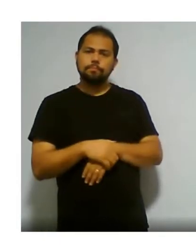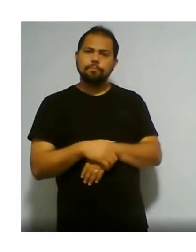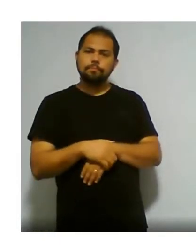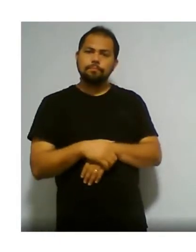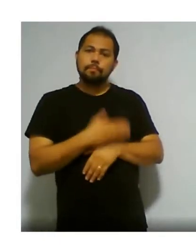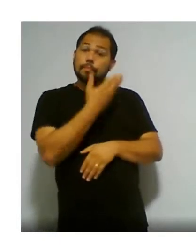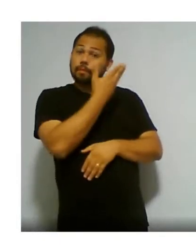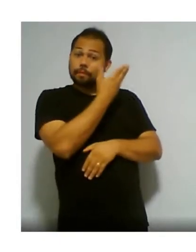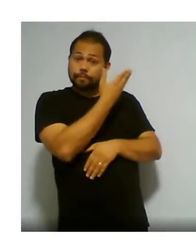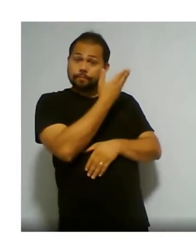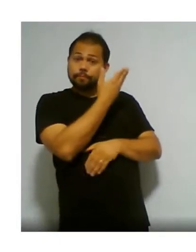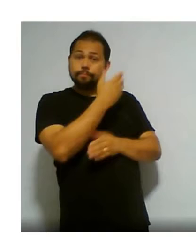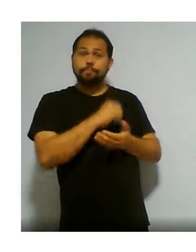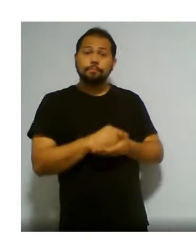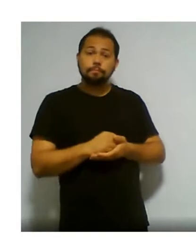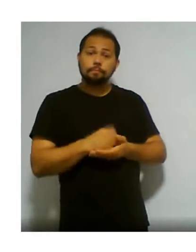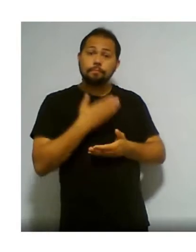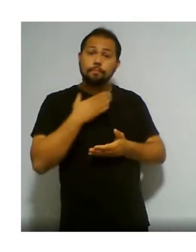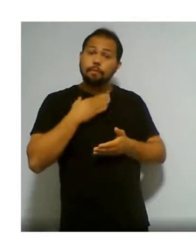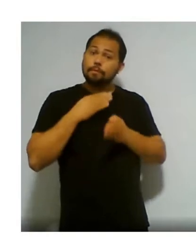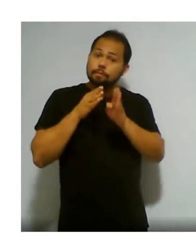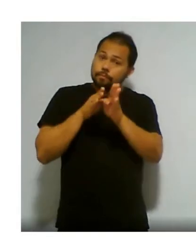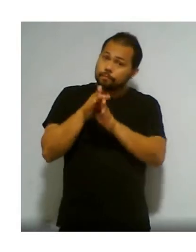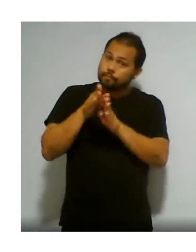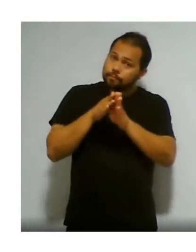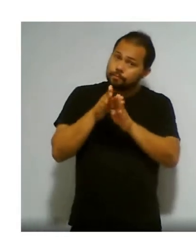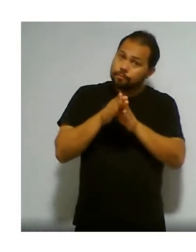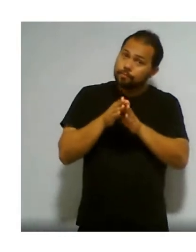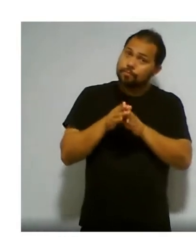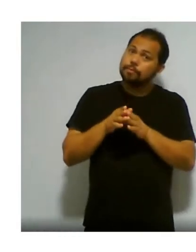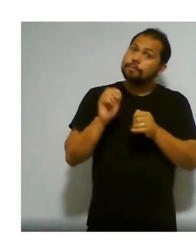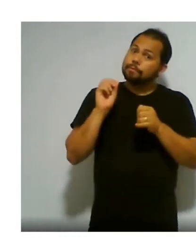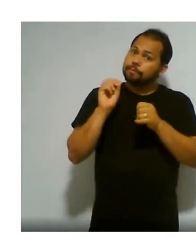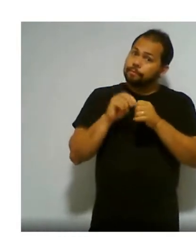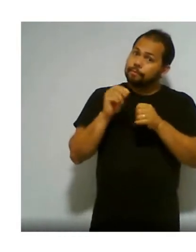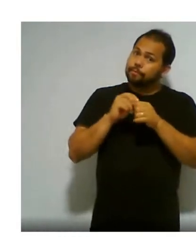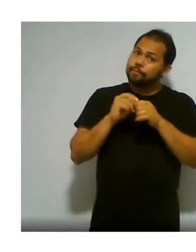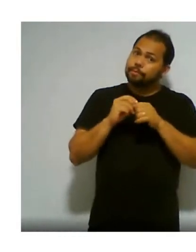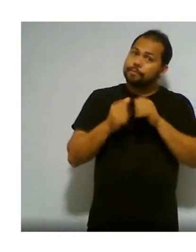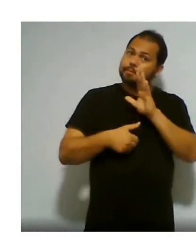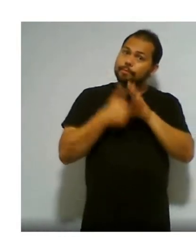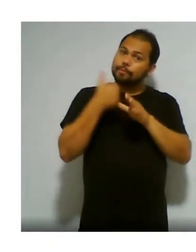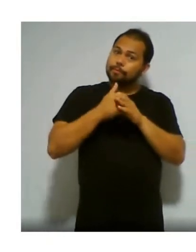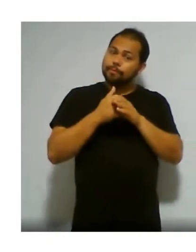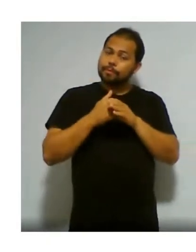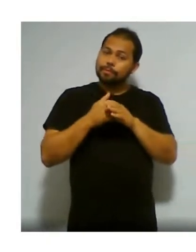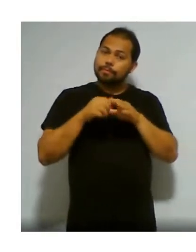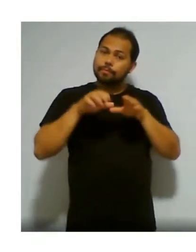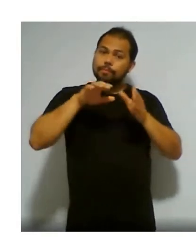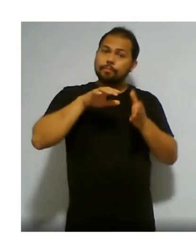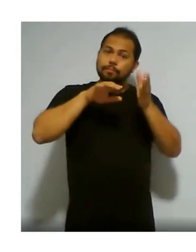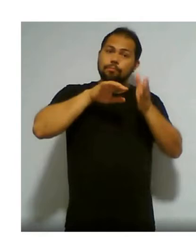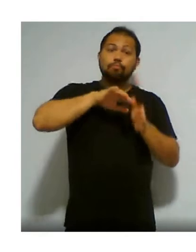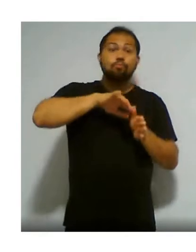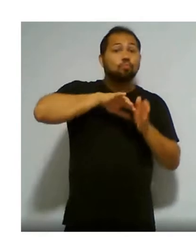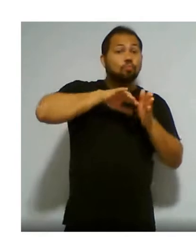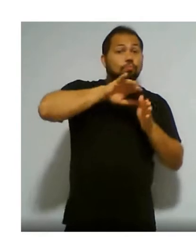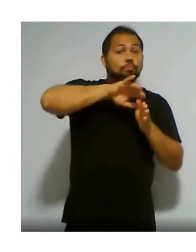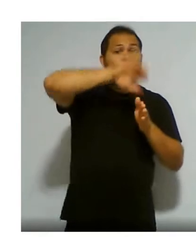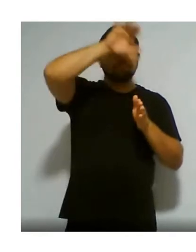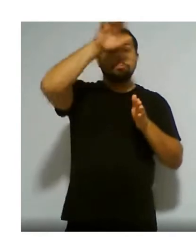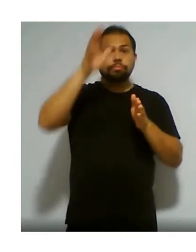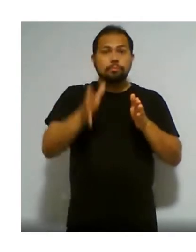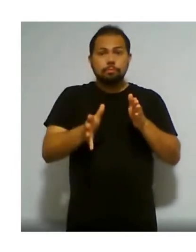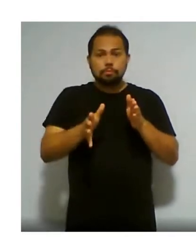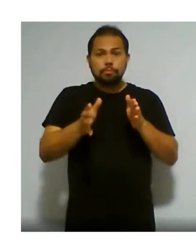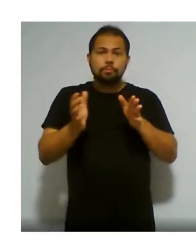né? Eu aconselho que a gente faça essa ação aí com o gabinete já deitado. O gabinete está aí em pé, né? Eu aconselho que a gente já deite o gabinete. Perceba que o gabinete está com